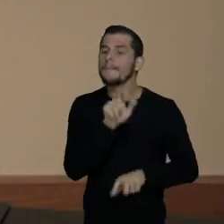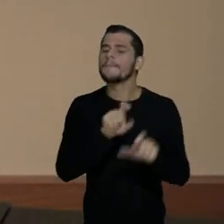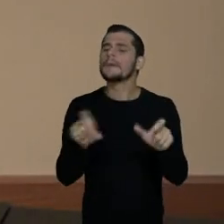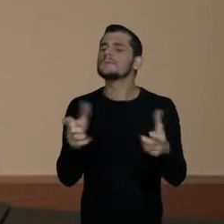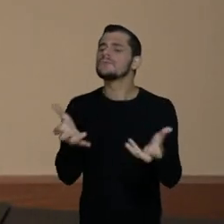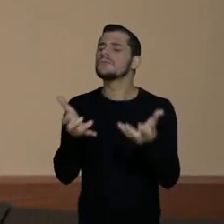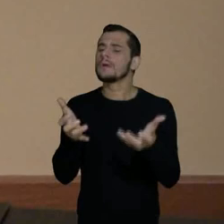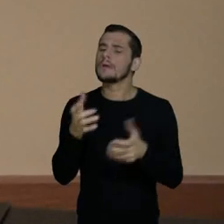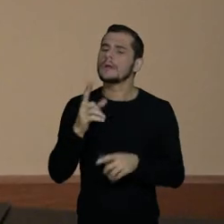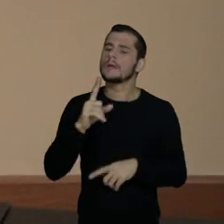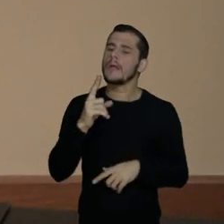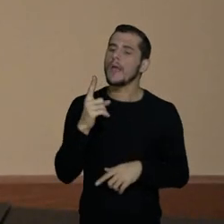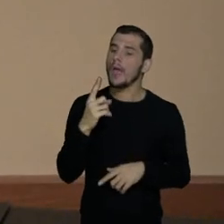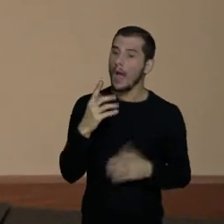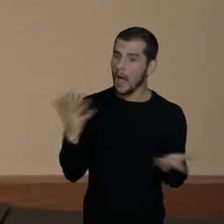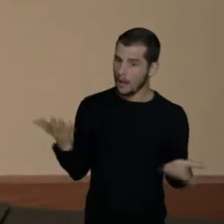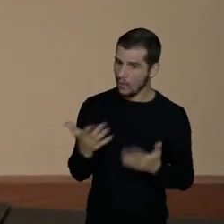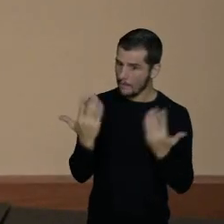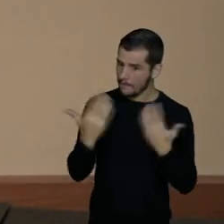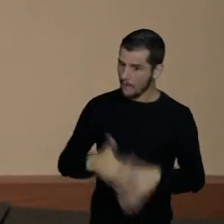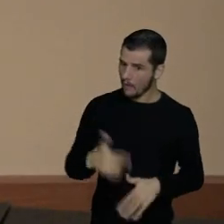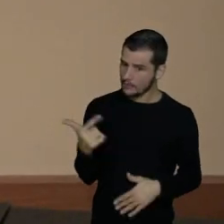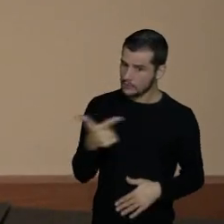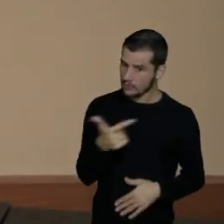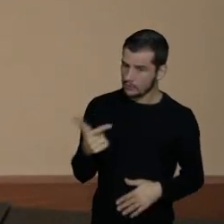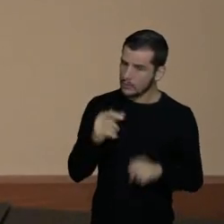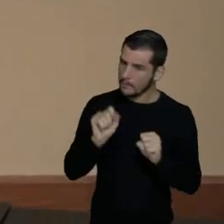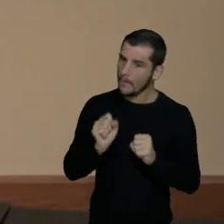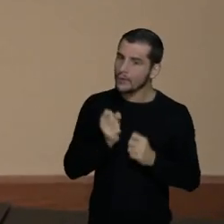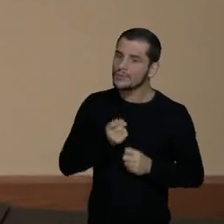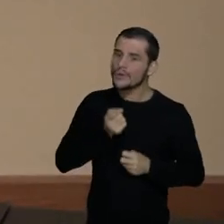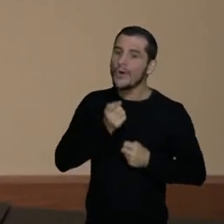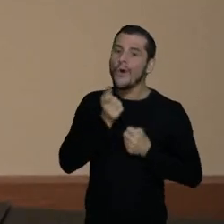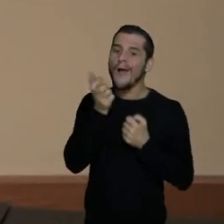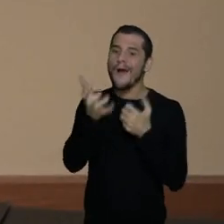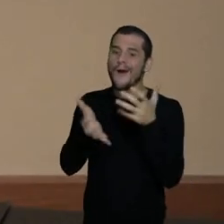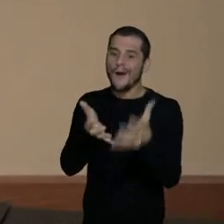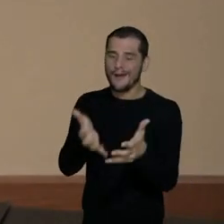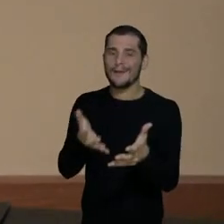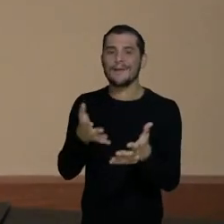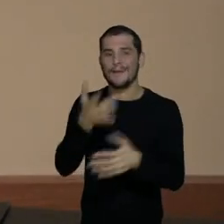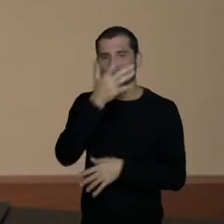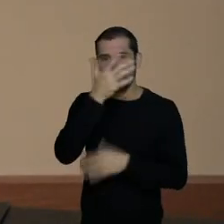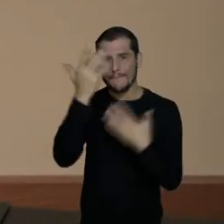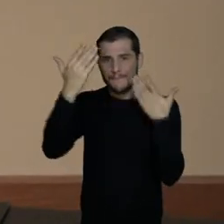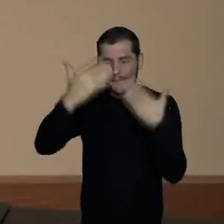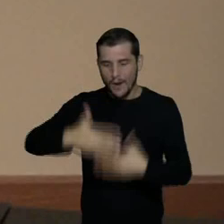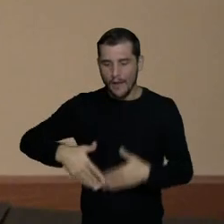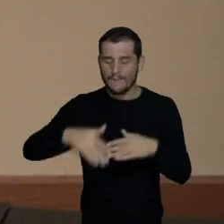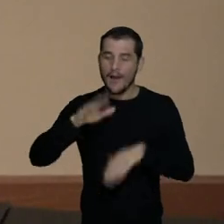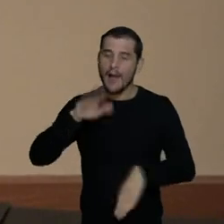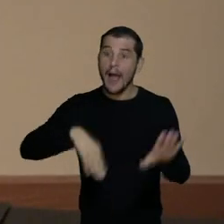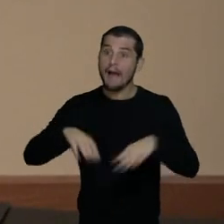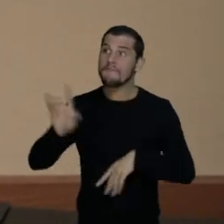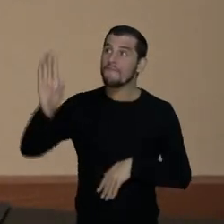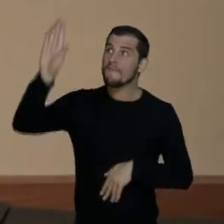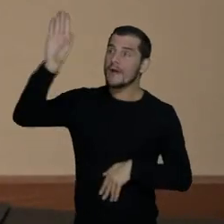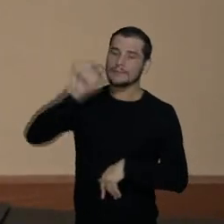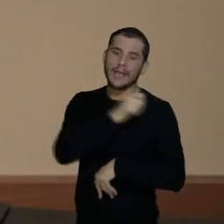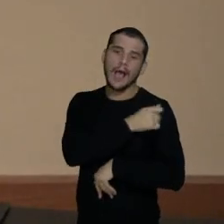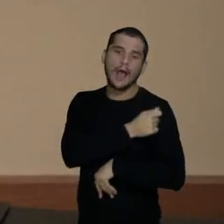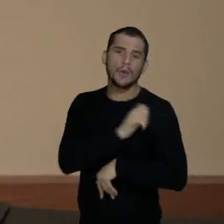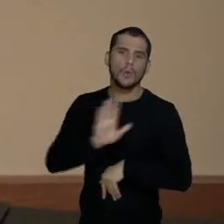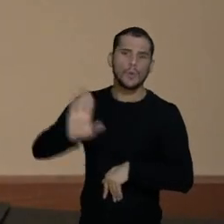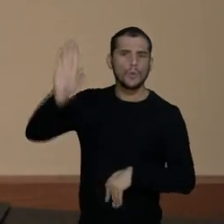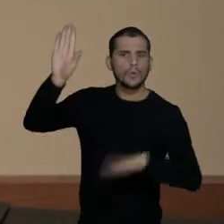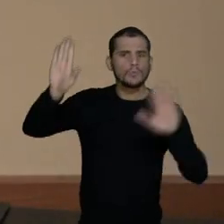essa nota fazer uma prova oral então TRS quatro pessoas pedem né para fazer ele